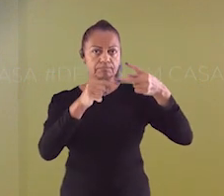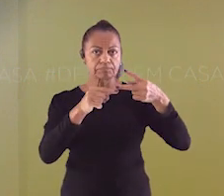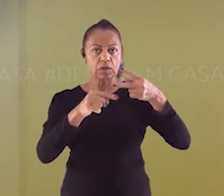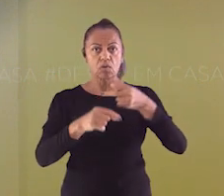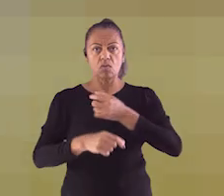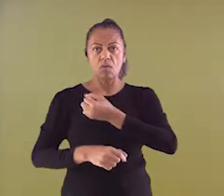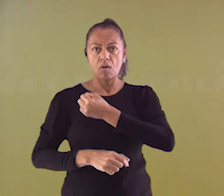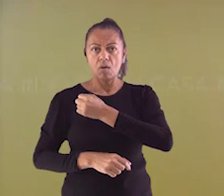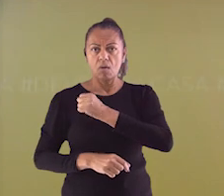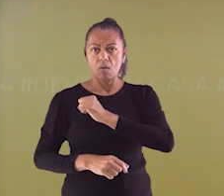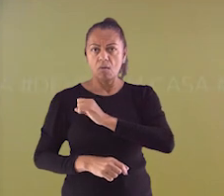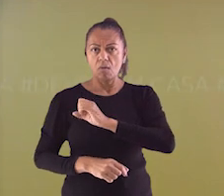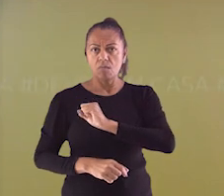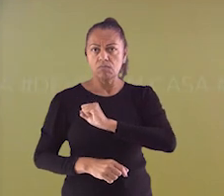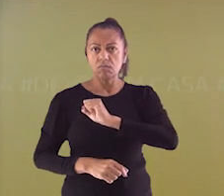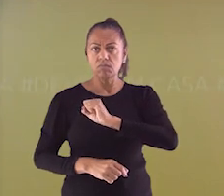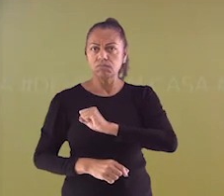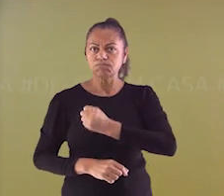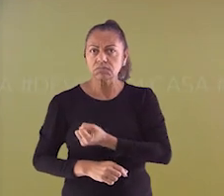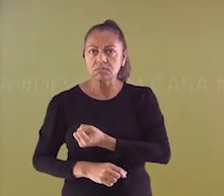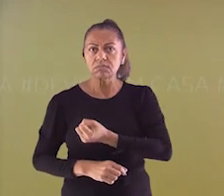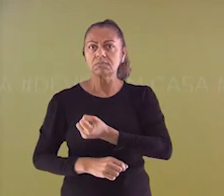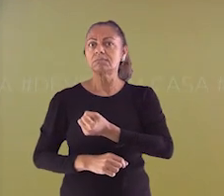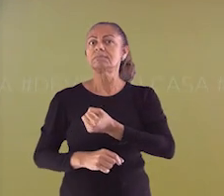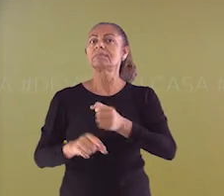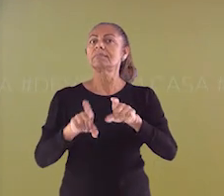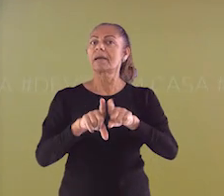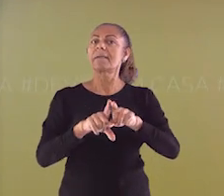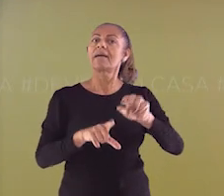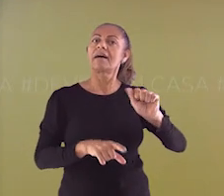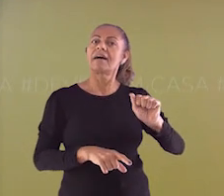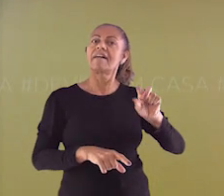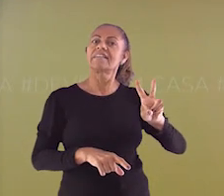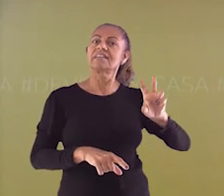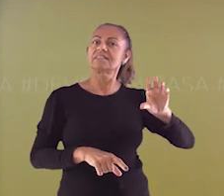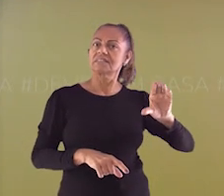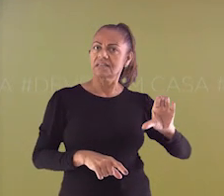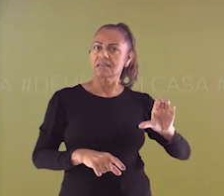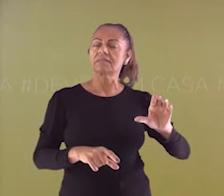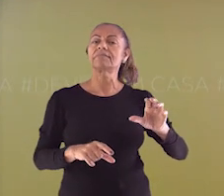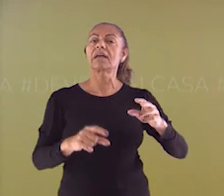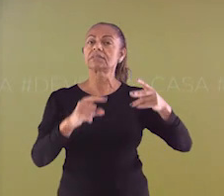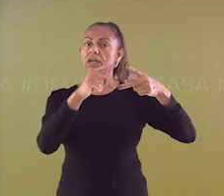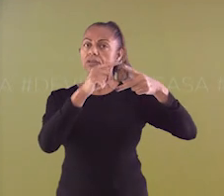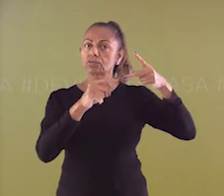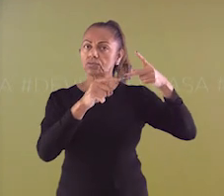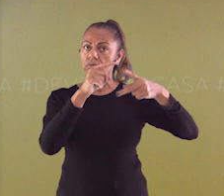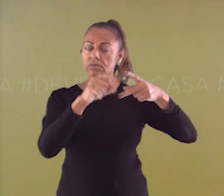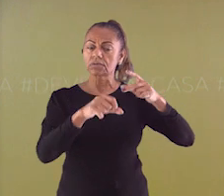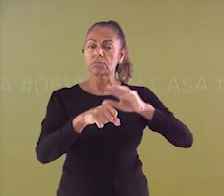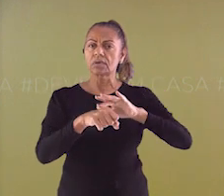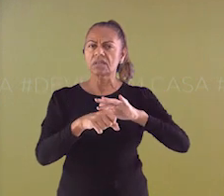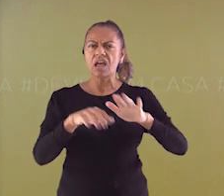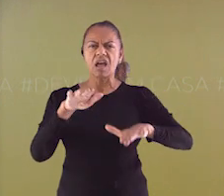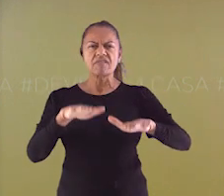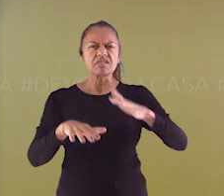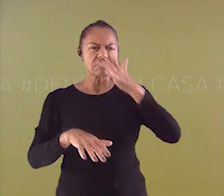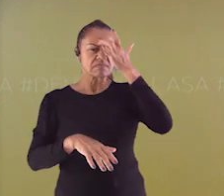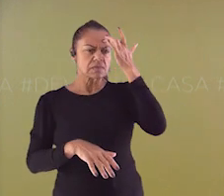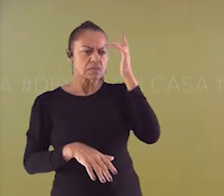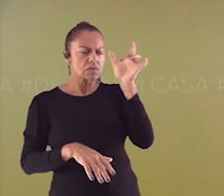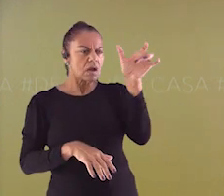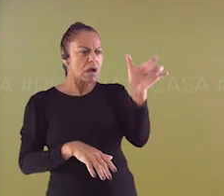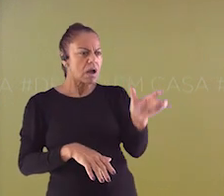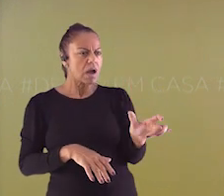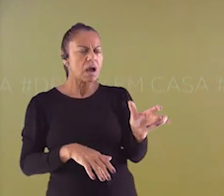AVC. Pode ser que vocês estejam pensando, mas professor, e aquelas pessoas que têm infarto